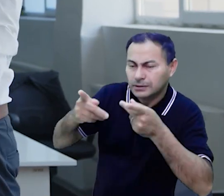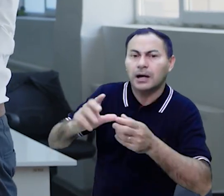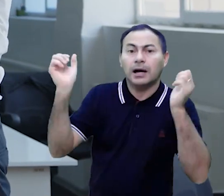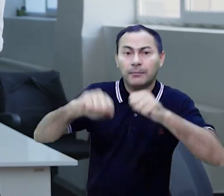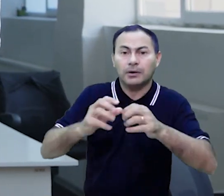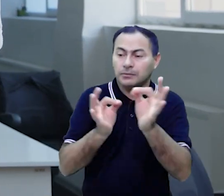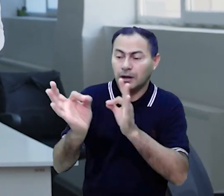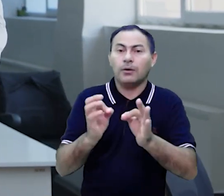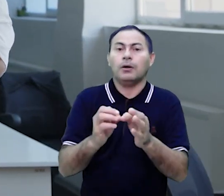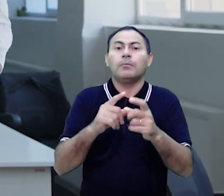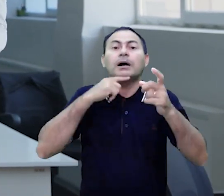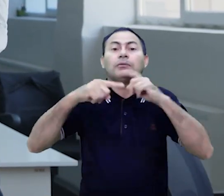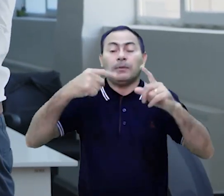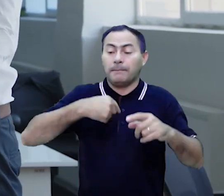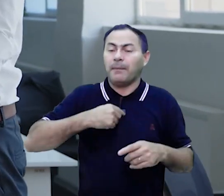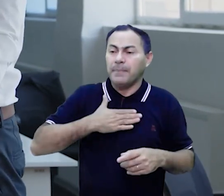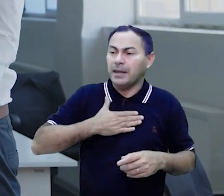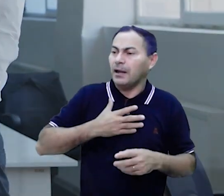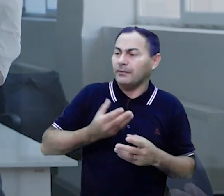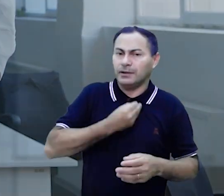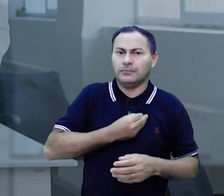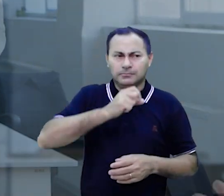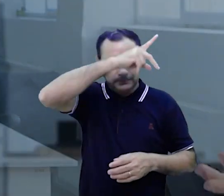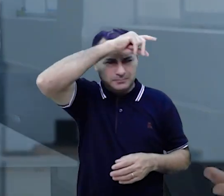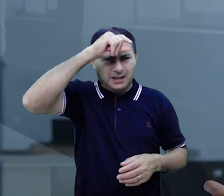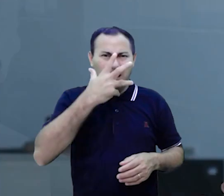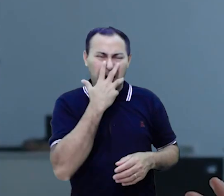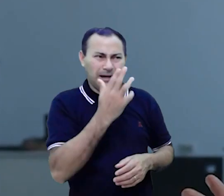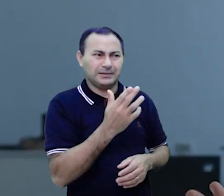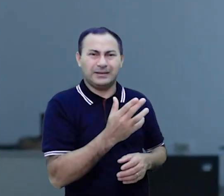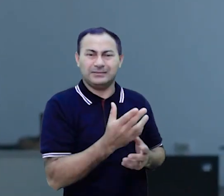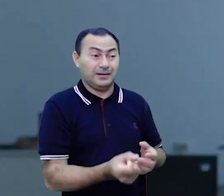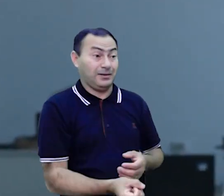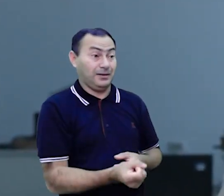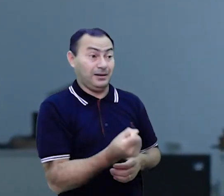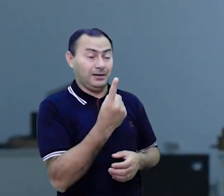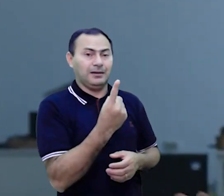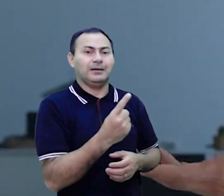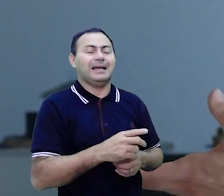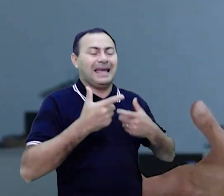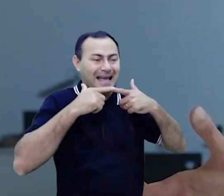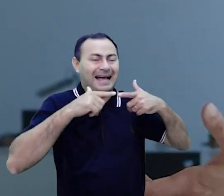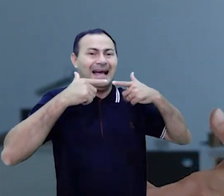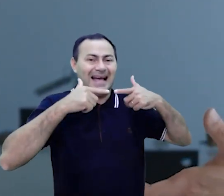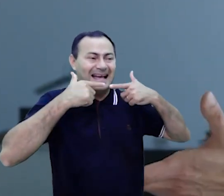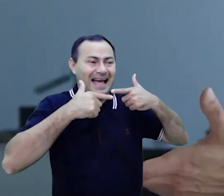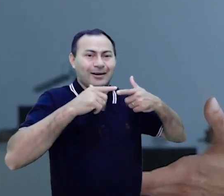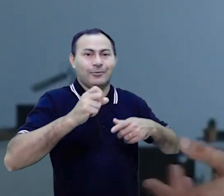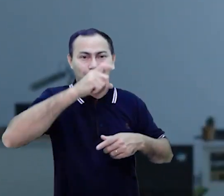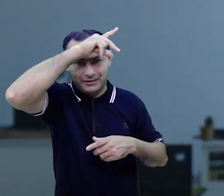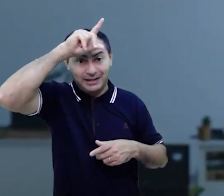Senhor. O senhor acabou de solucionar uma grande dúvida para mim. O prefeito achou aquilo incrível e caiu